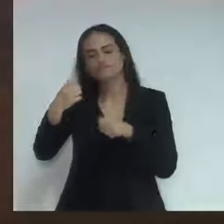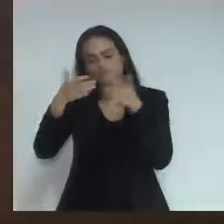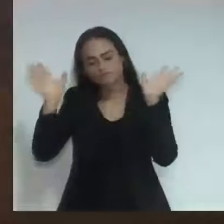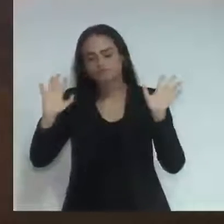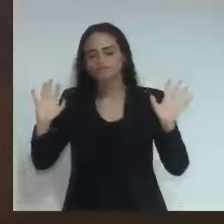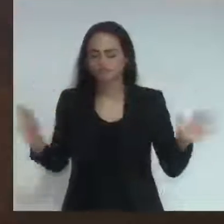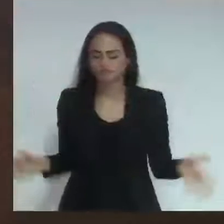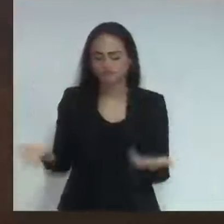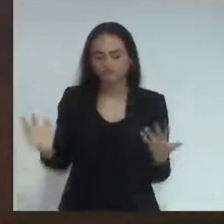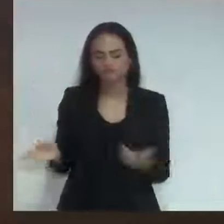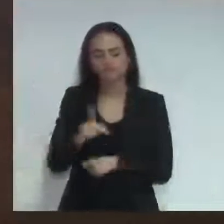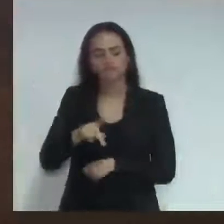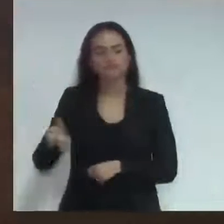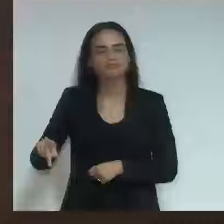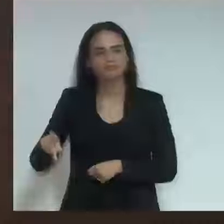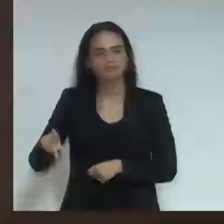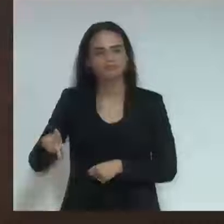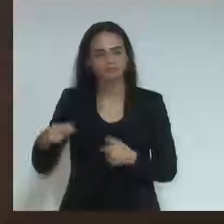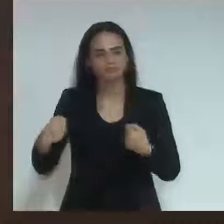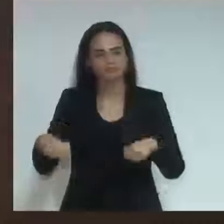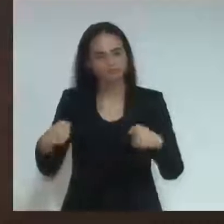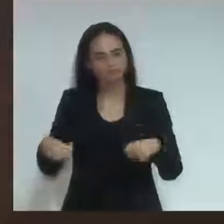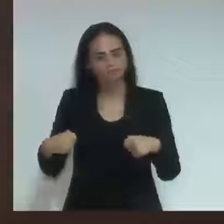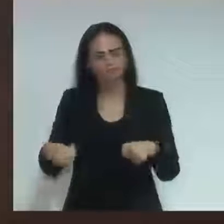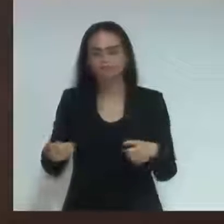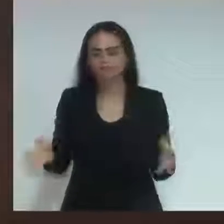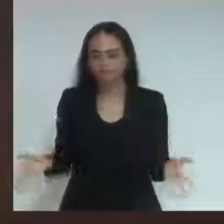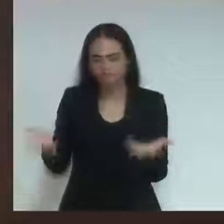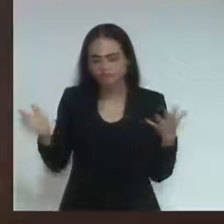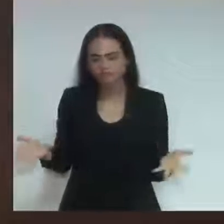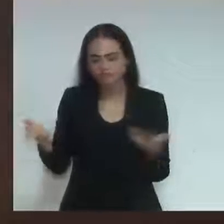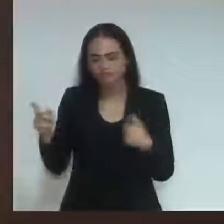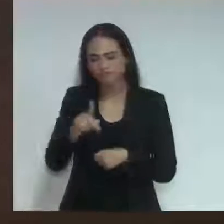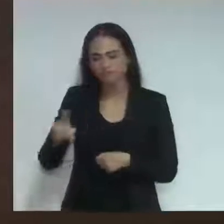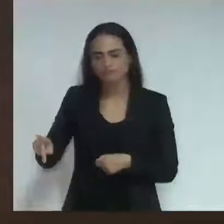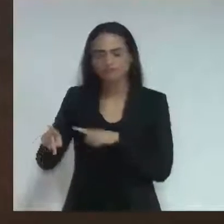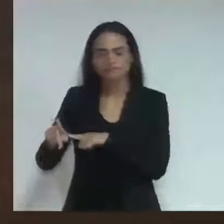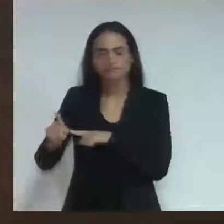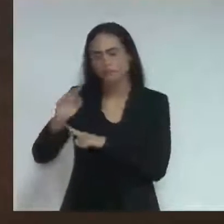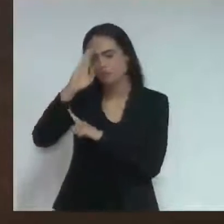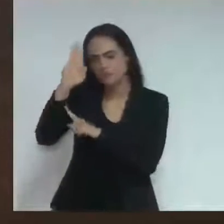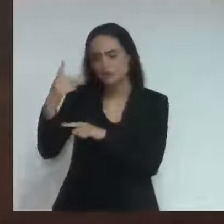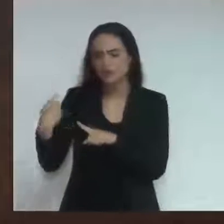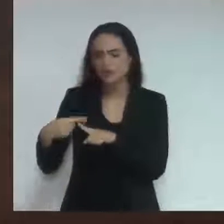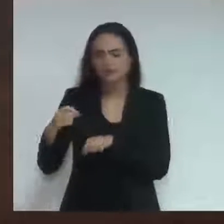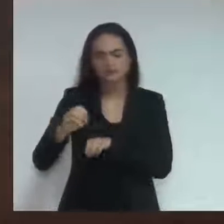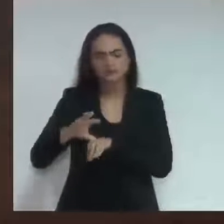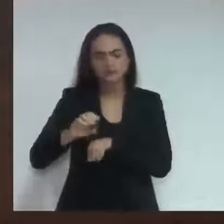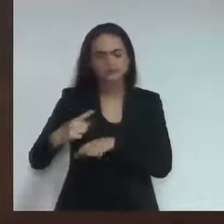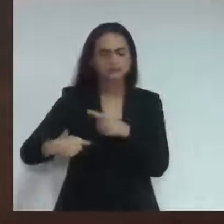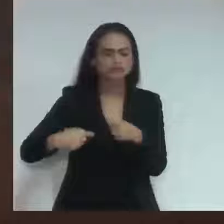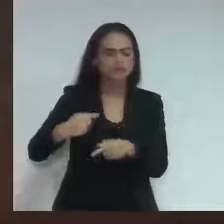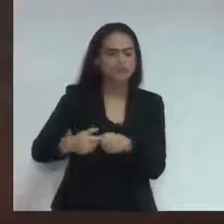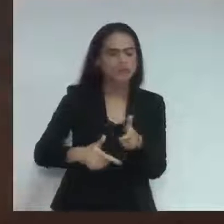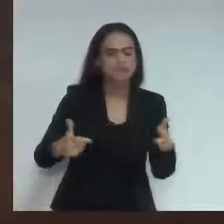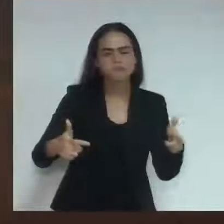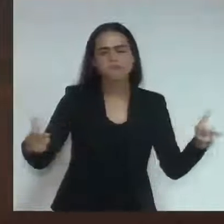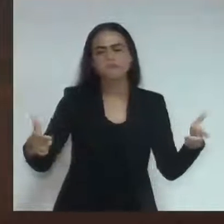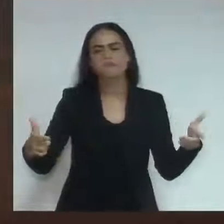que se possa tornar cada vez mais cidadãos. E é isso que nós queremos nas